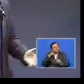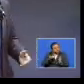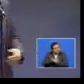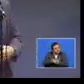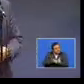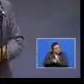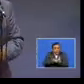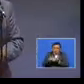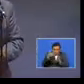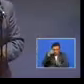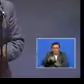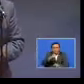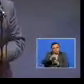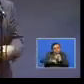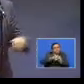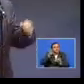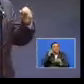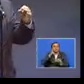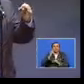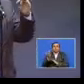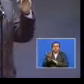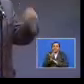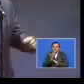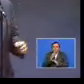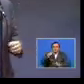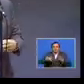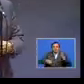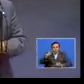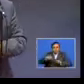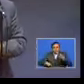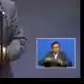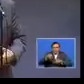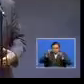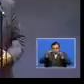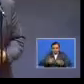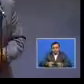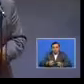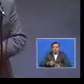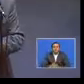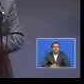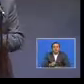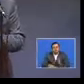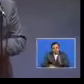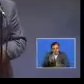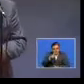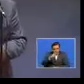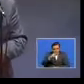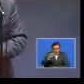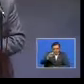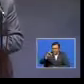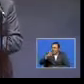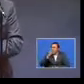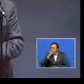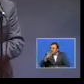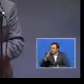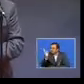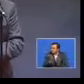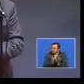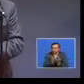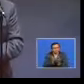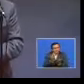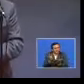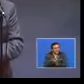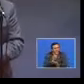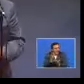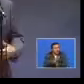ajuda no debate democrático. Então eu gostaria de deixar registrado aqui, primeiro, se o PSDB acha tudo isso do livro, vá à justiça, procure